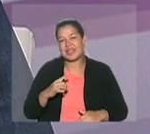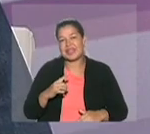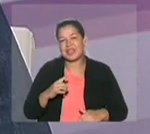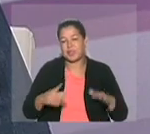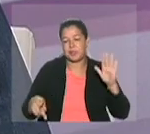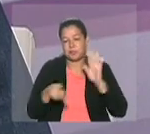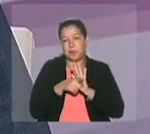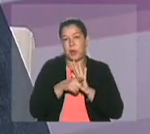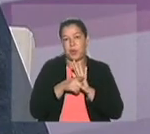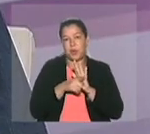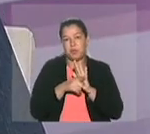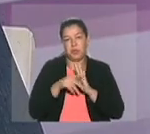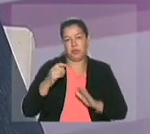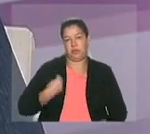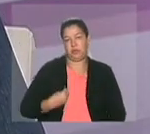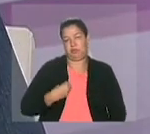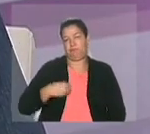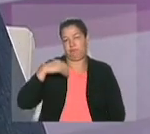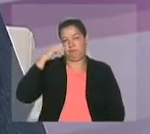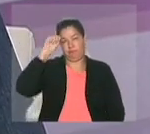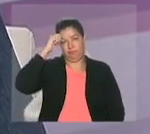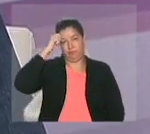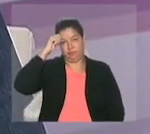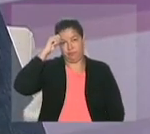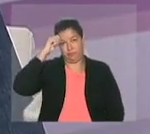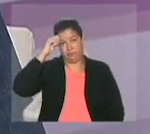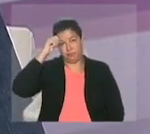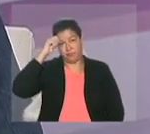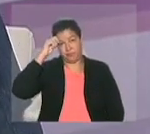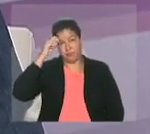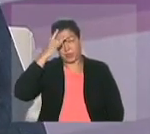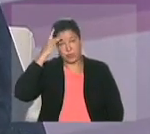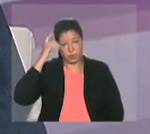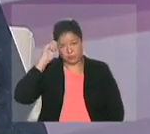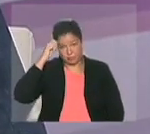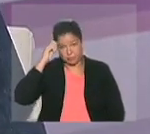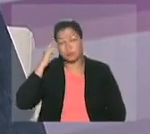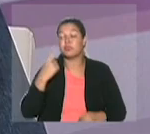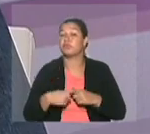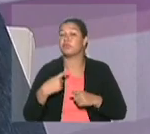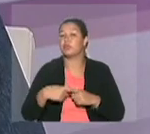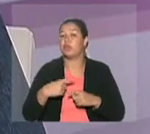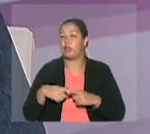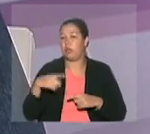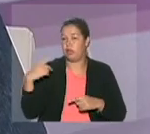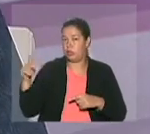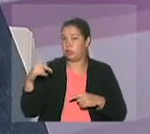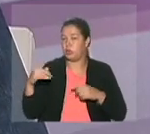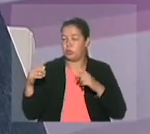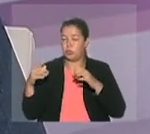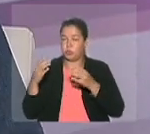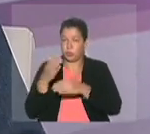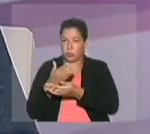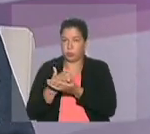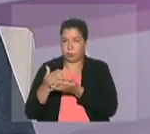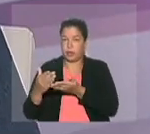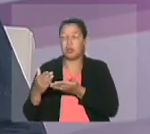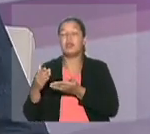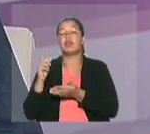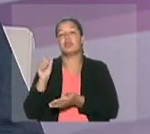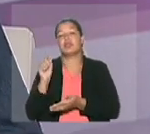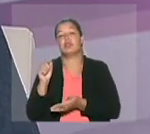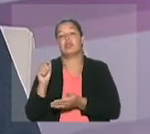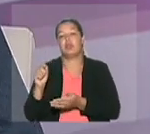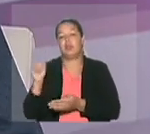negra. Se você for ver nas ementas dos cursos de medicina, agora,